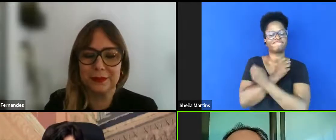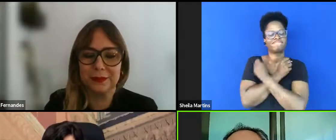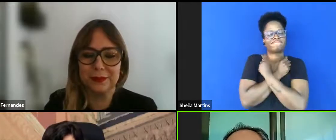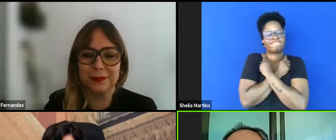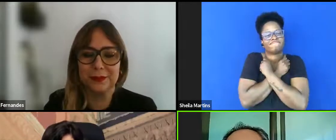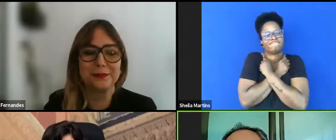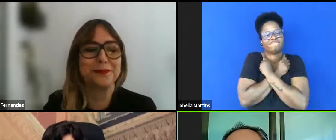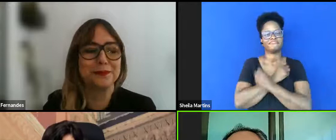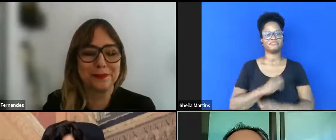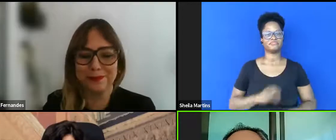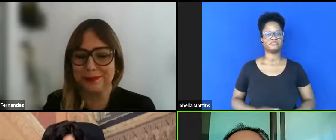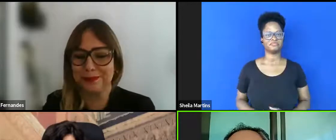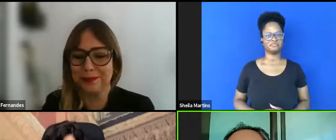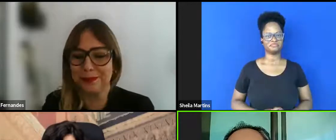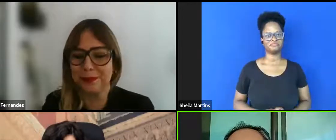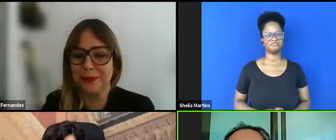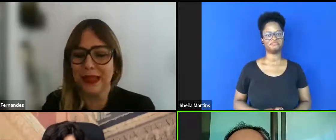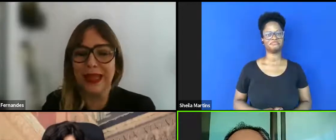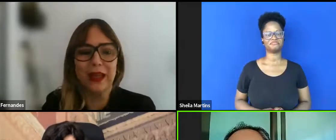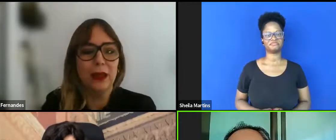Eduardo.